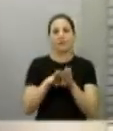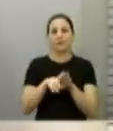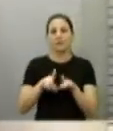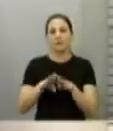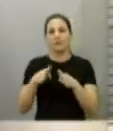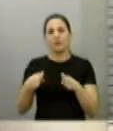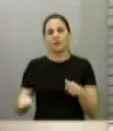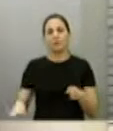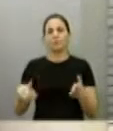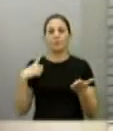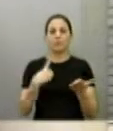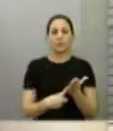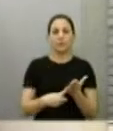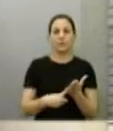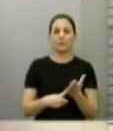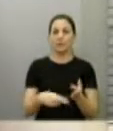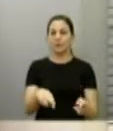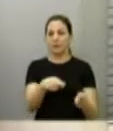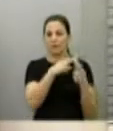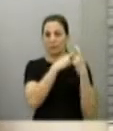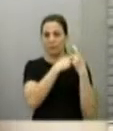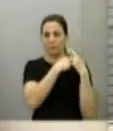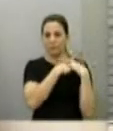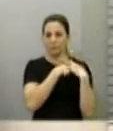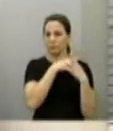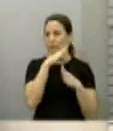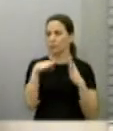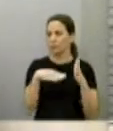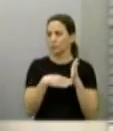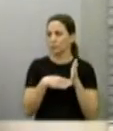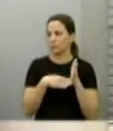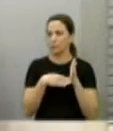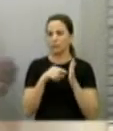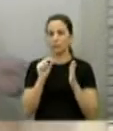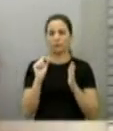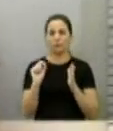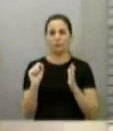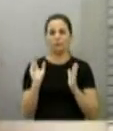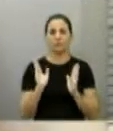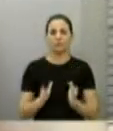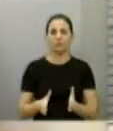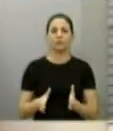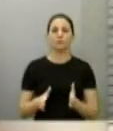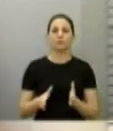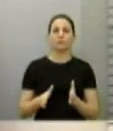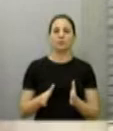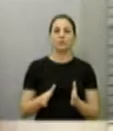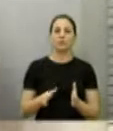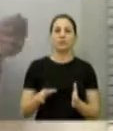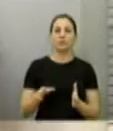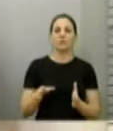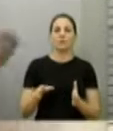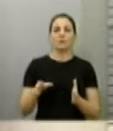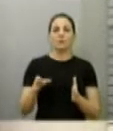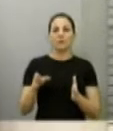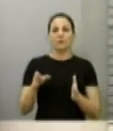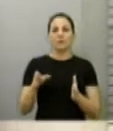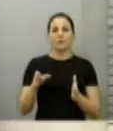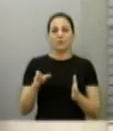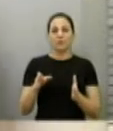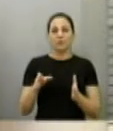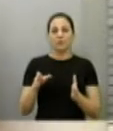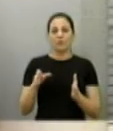que essa Câmara cumpriu com a sua obrigação em tudo aquilo que ela teve que cumprir. Ela não jogou para debaixo do tapete, como alguns